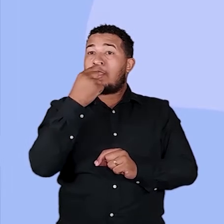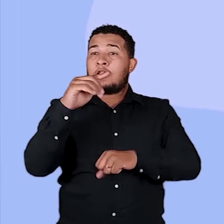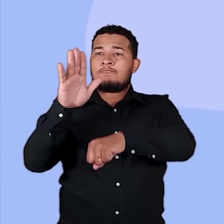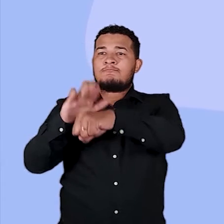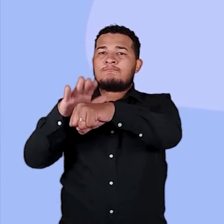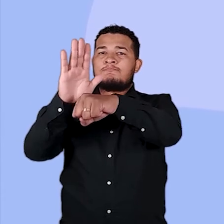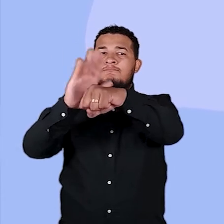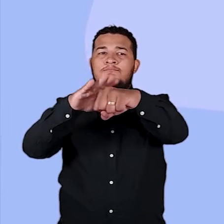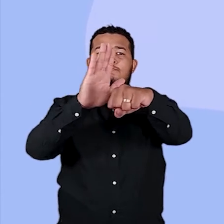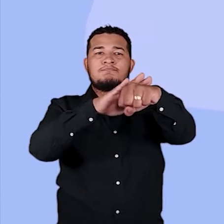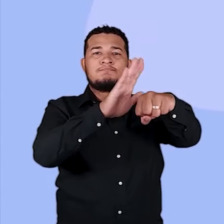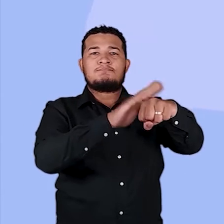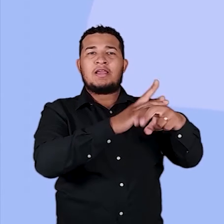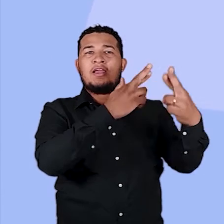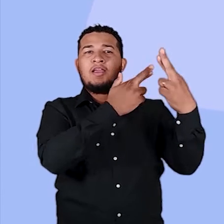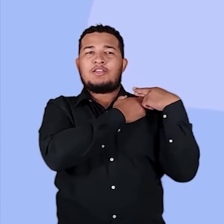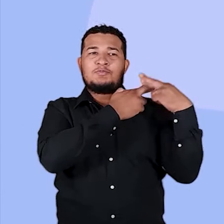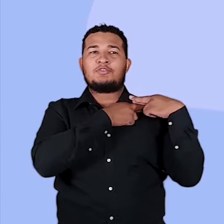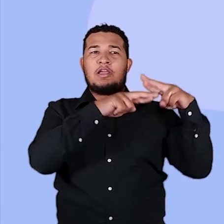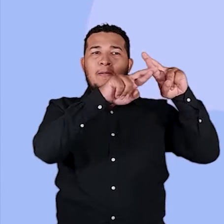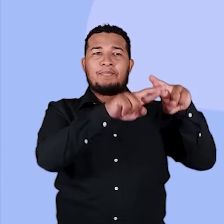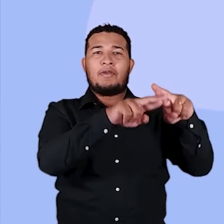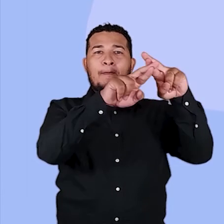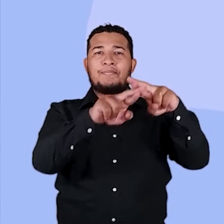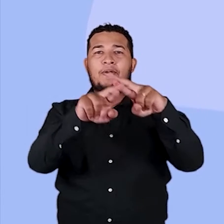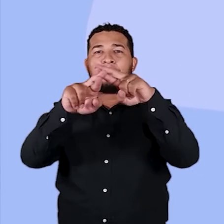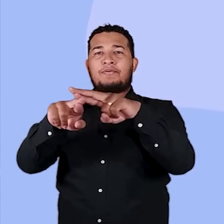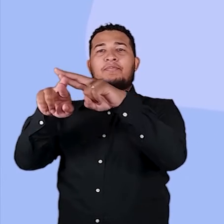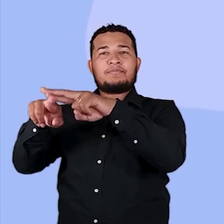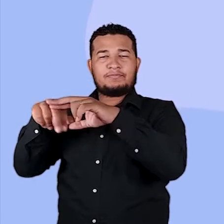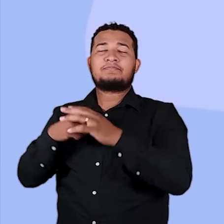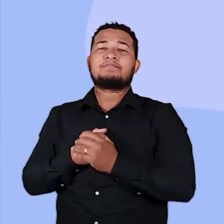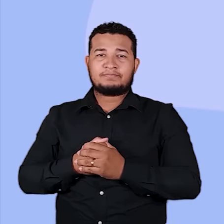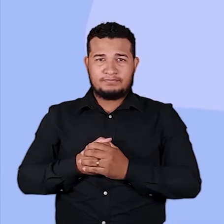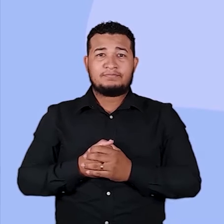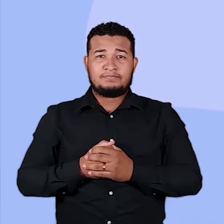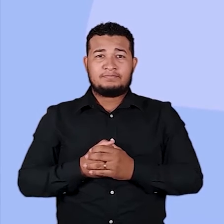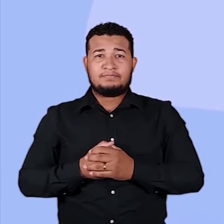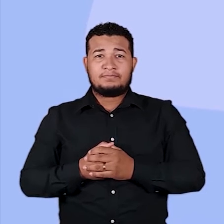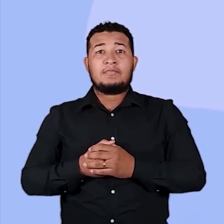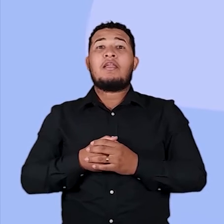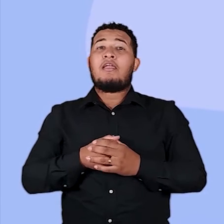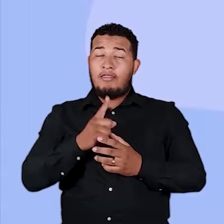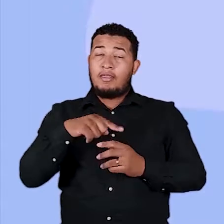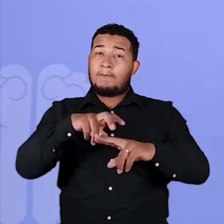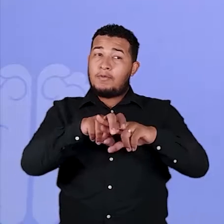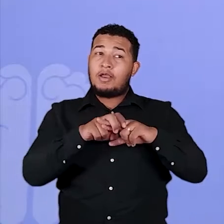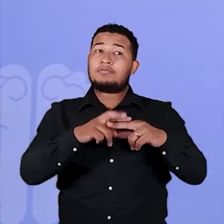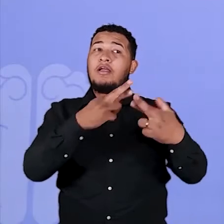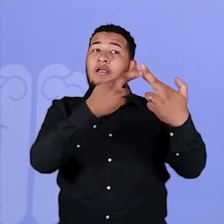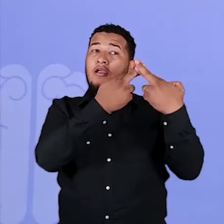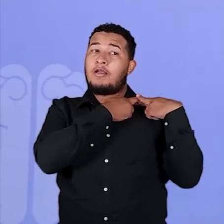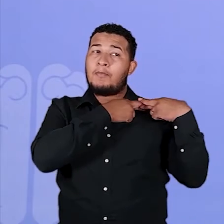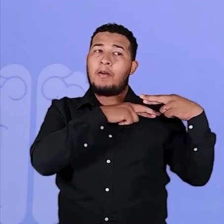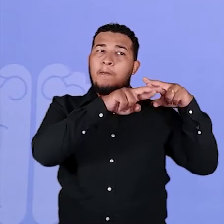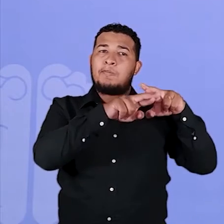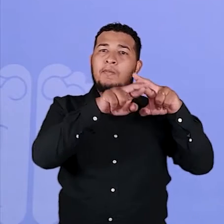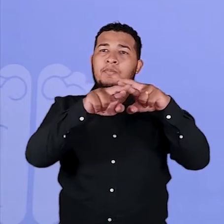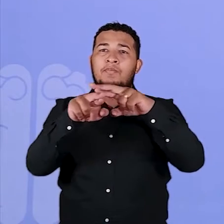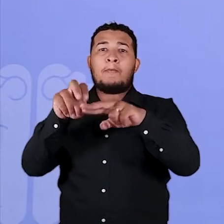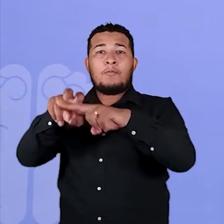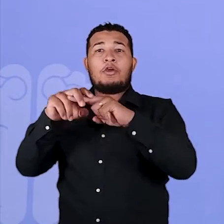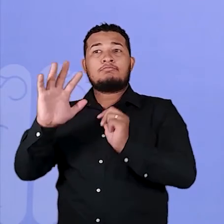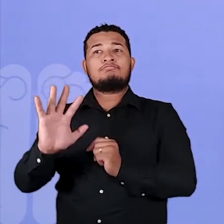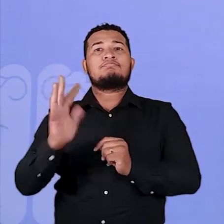pessoalmente responsável pelo que acontece consigo, pessoalmente responsável